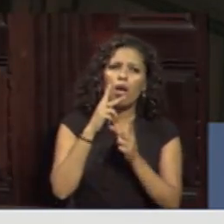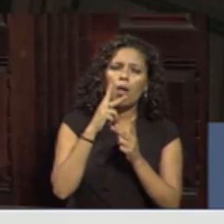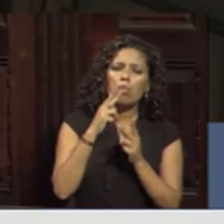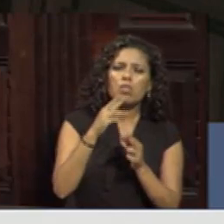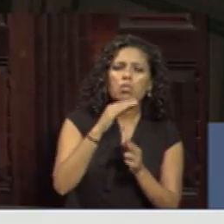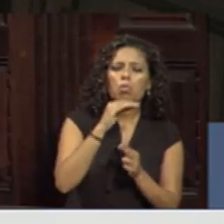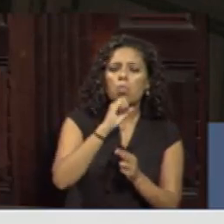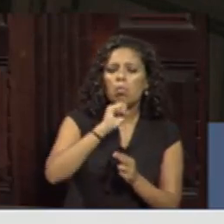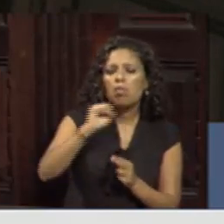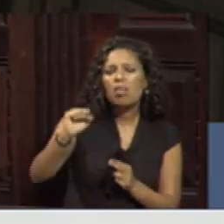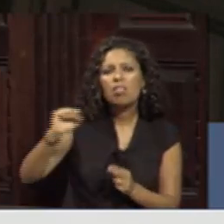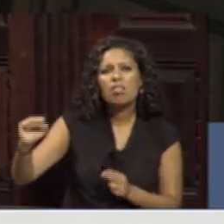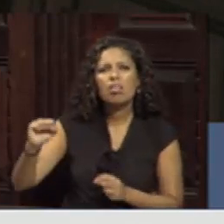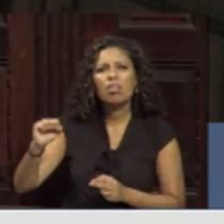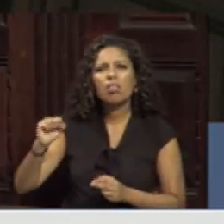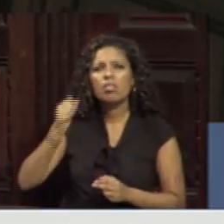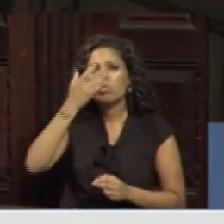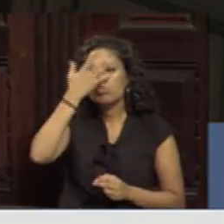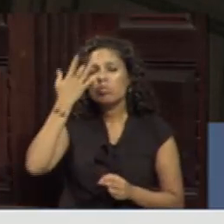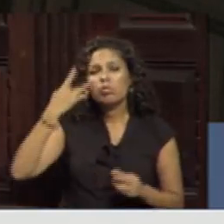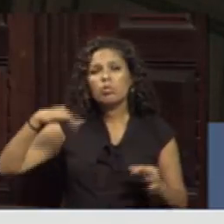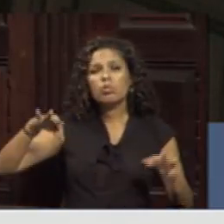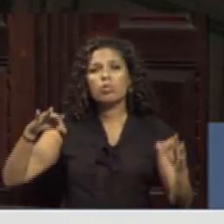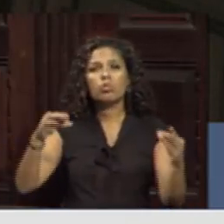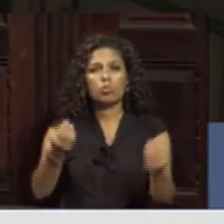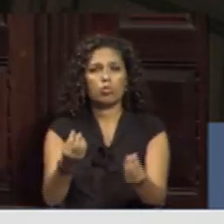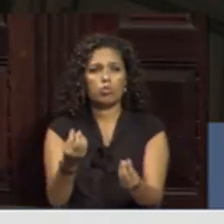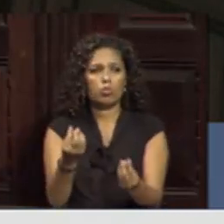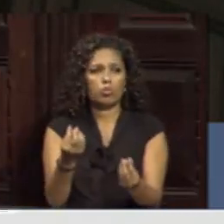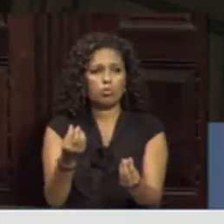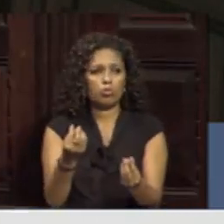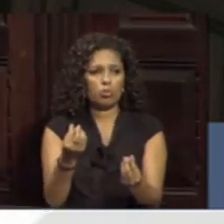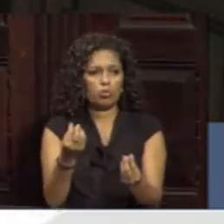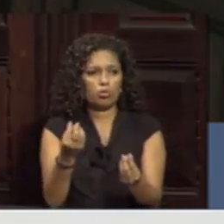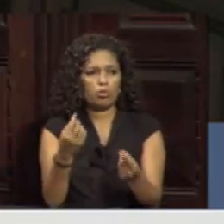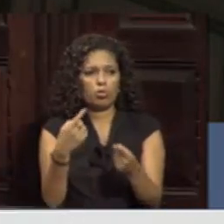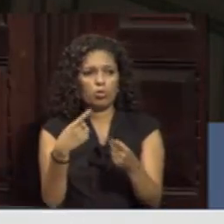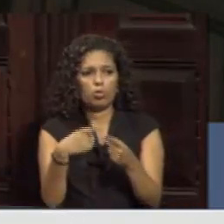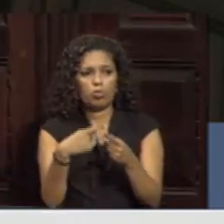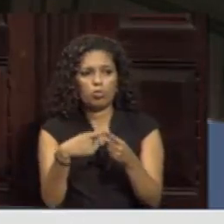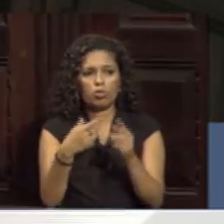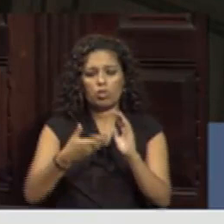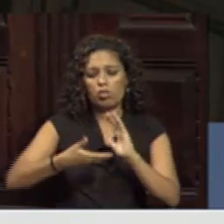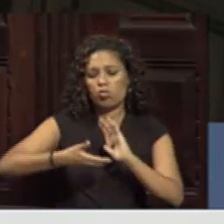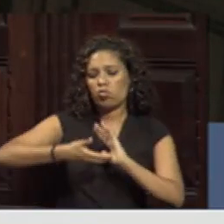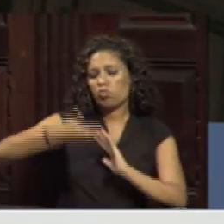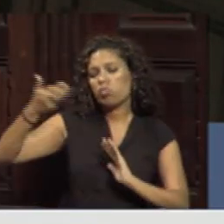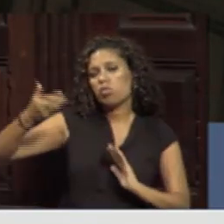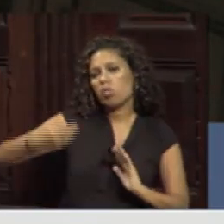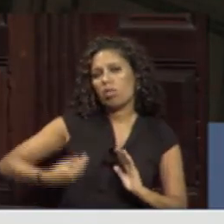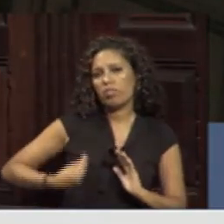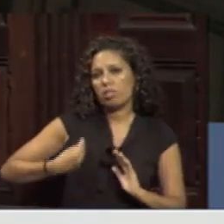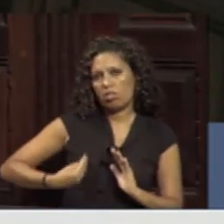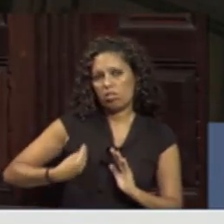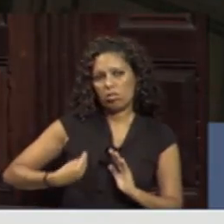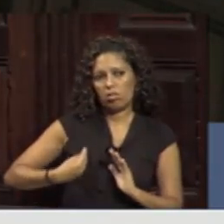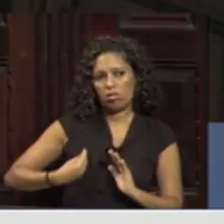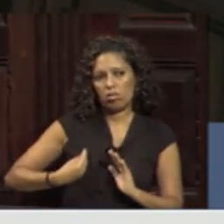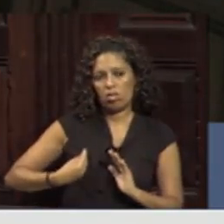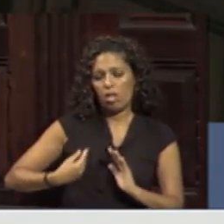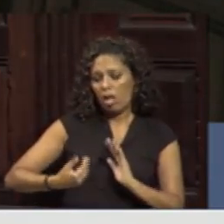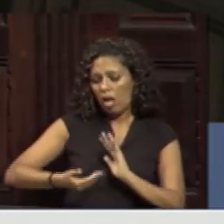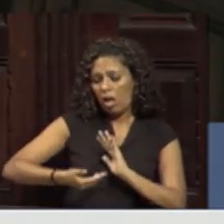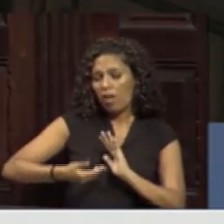inteiro. Porque não é o fato, quando se coloca uma vida, tem igual valor. A vida é minha,